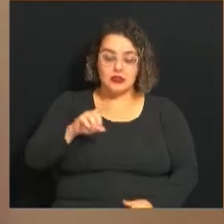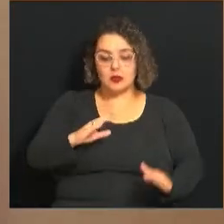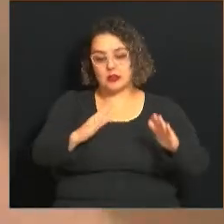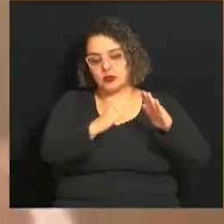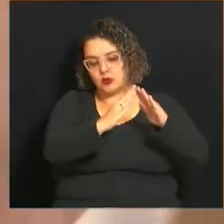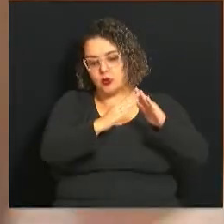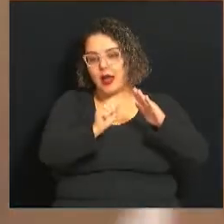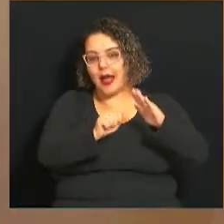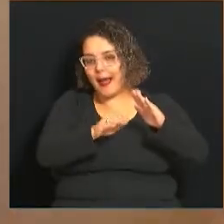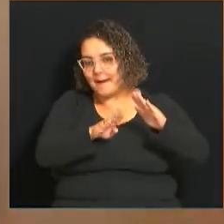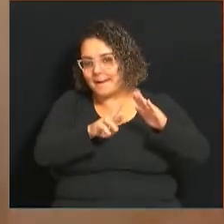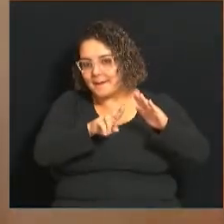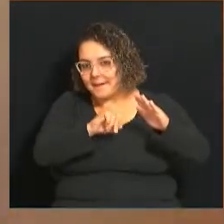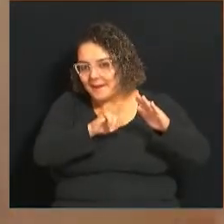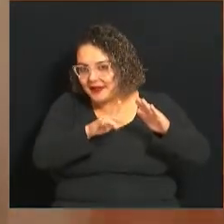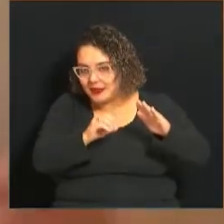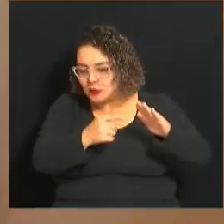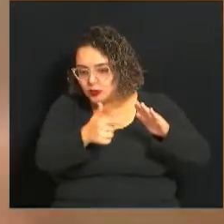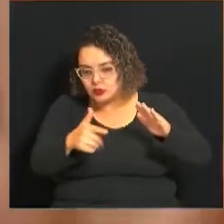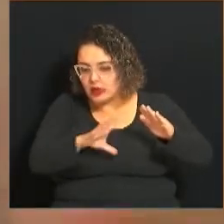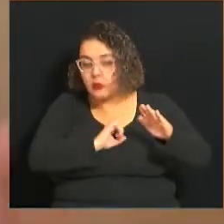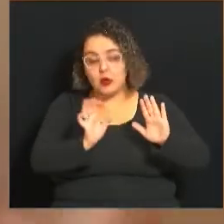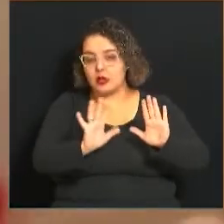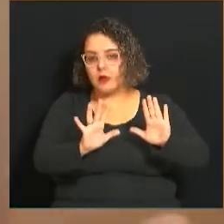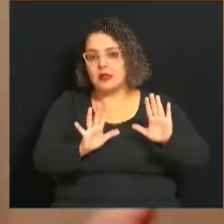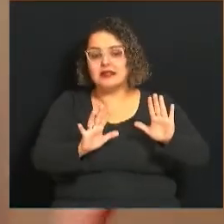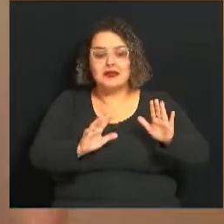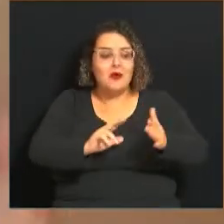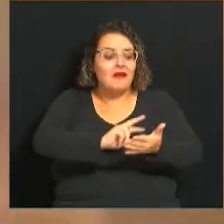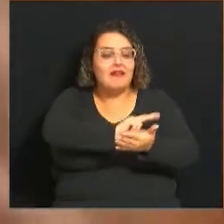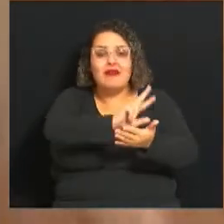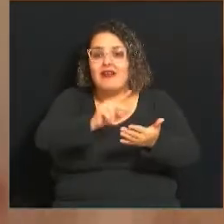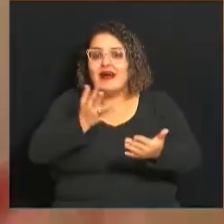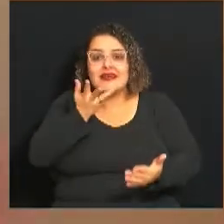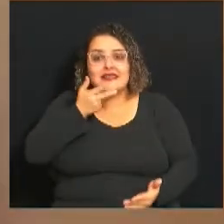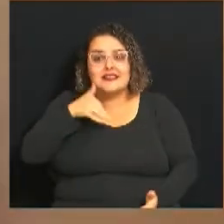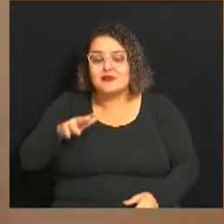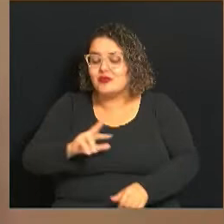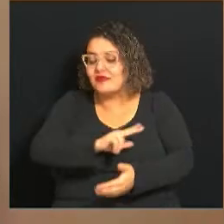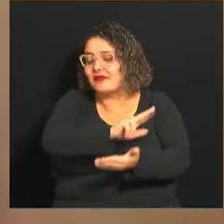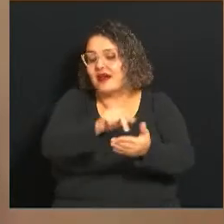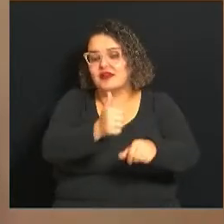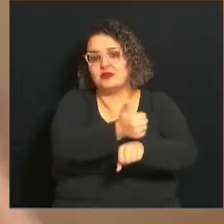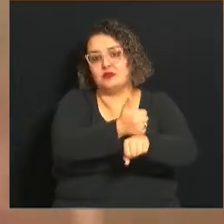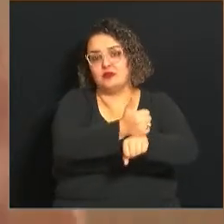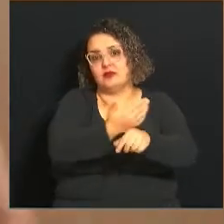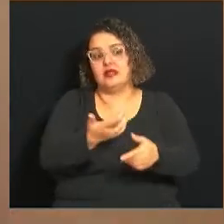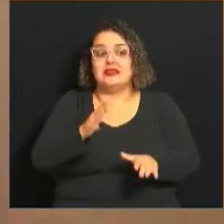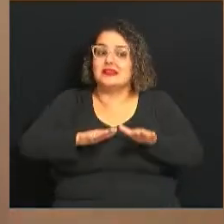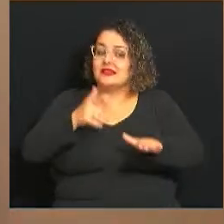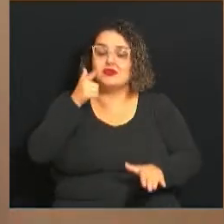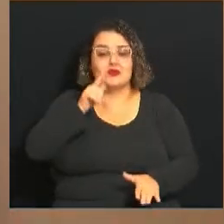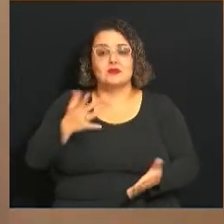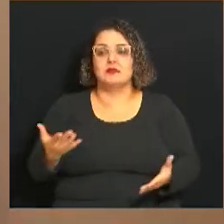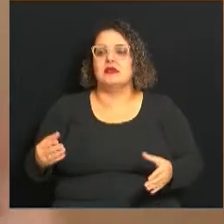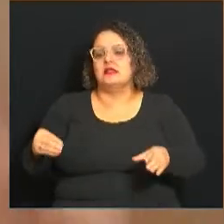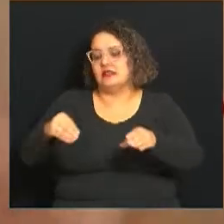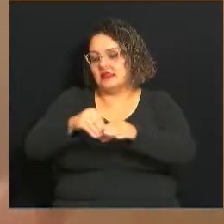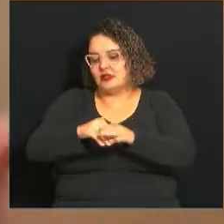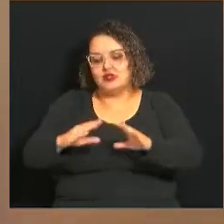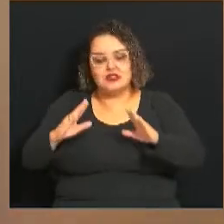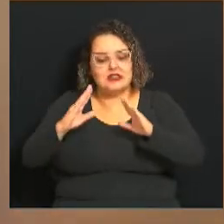né, mas são muitas crianças para aqueles profissionais e às vezes não consegue, mas ela está ali dentro de uma casa, ter uma